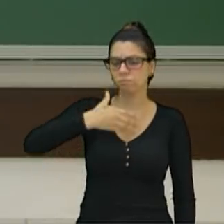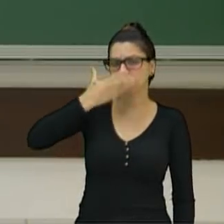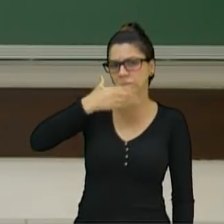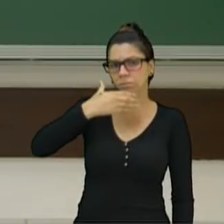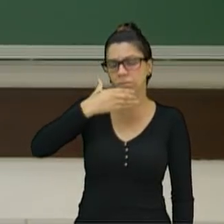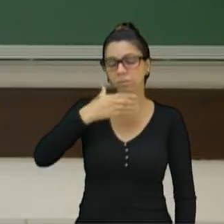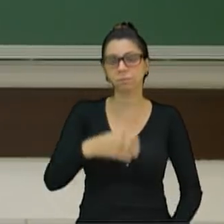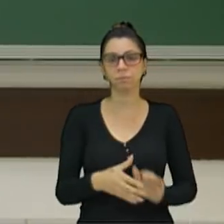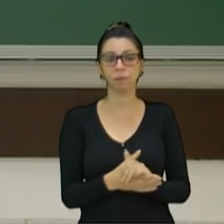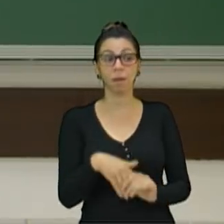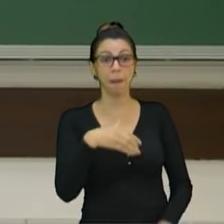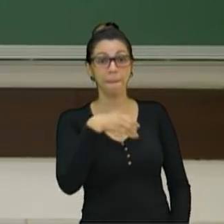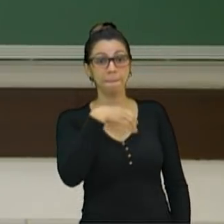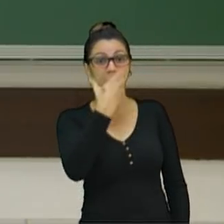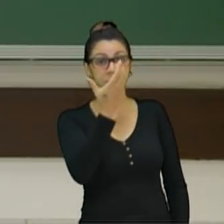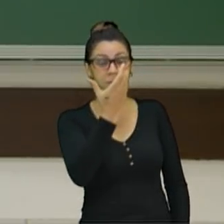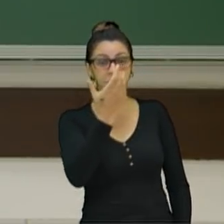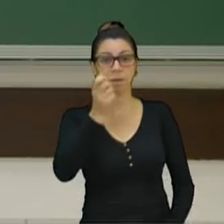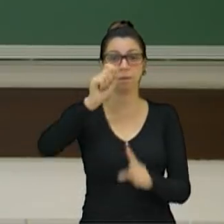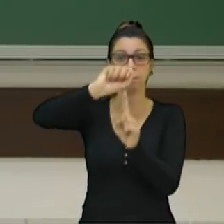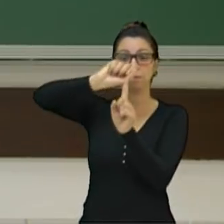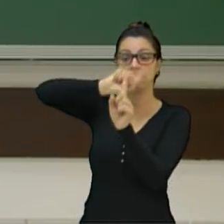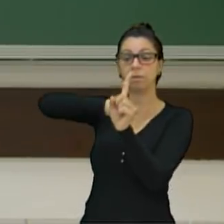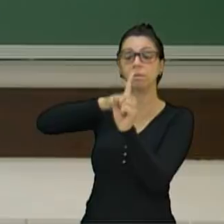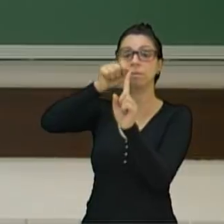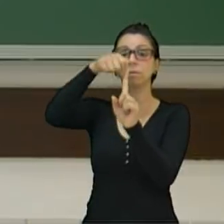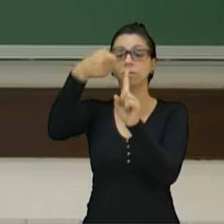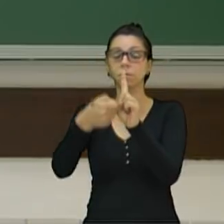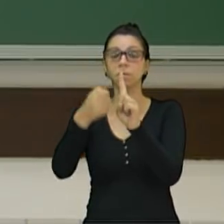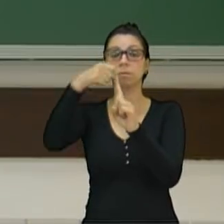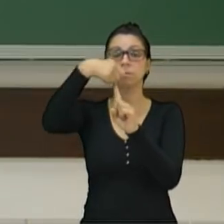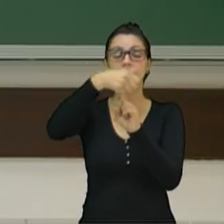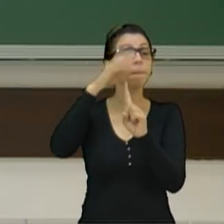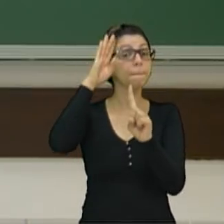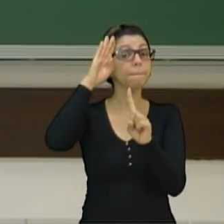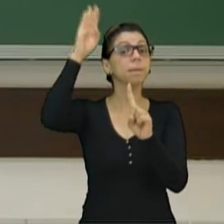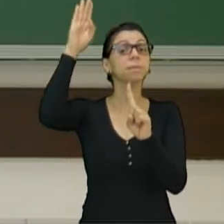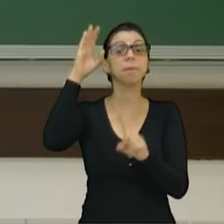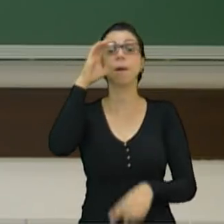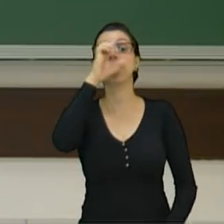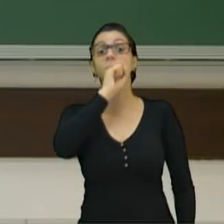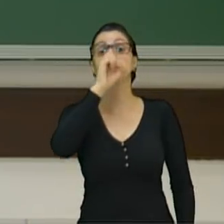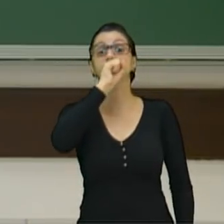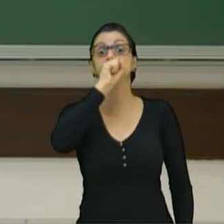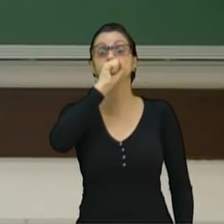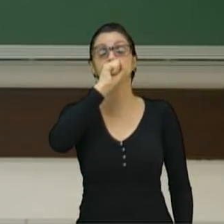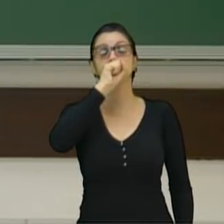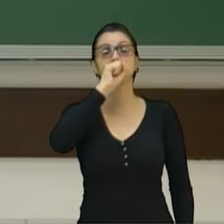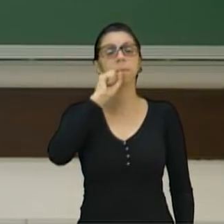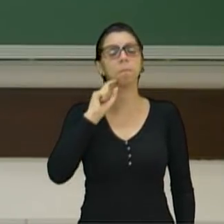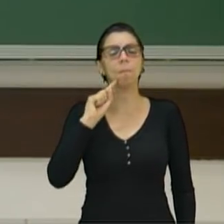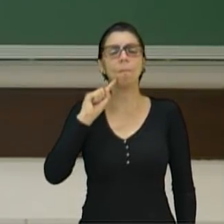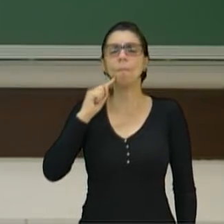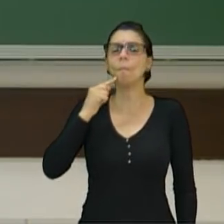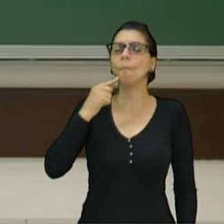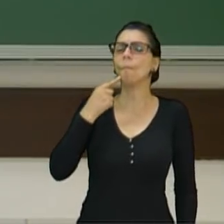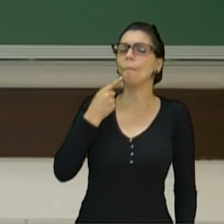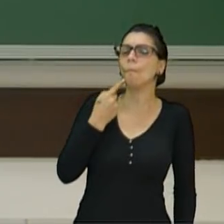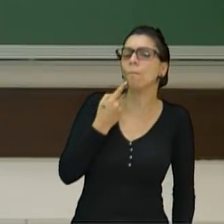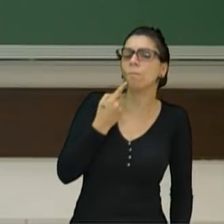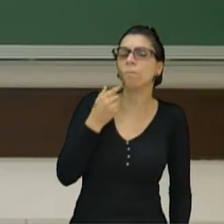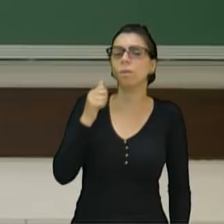Maçã, a banana, mas principalmente a laranja, né? Com o seu gosto mais ácido,